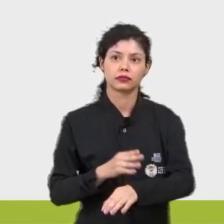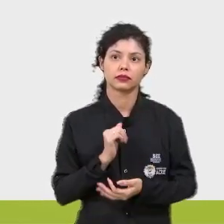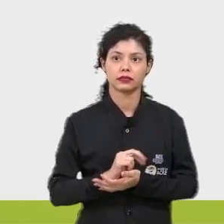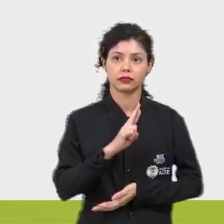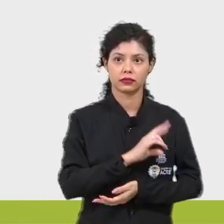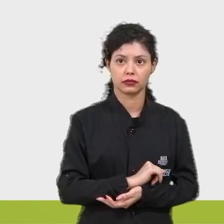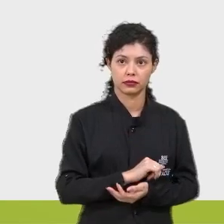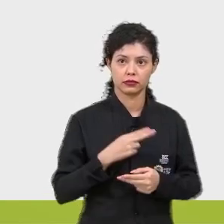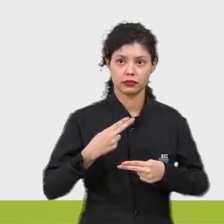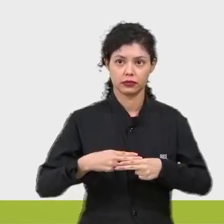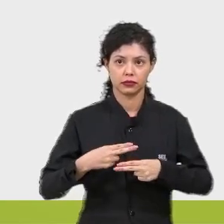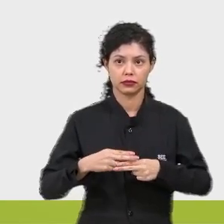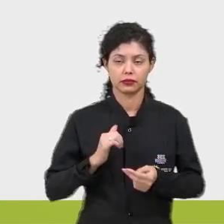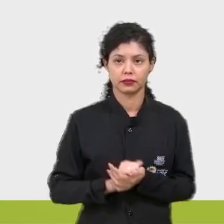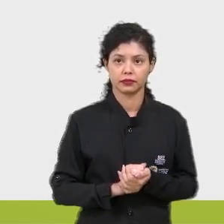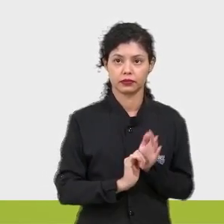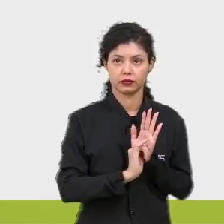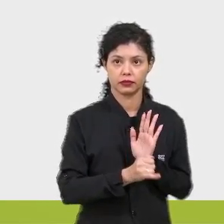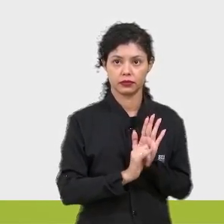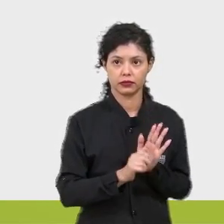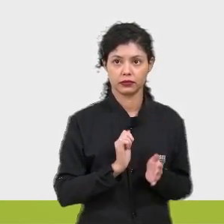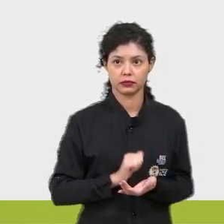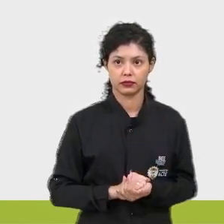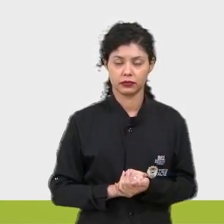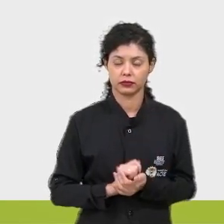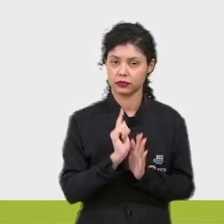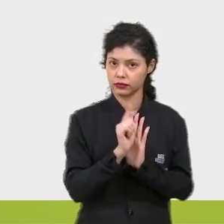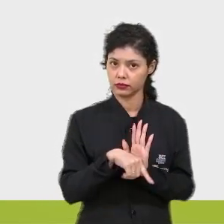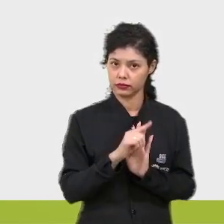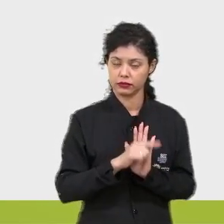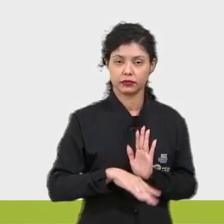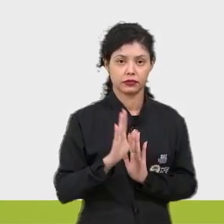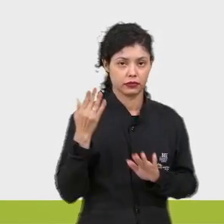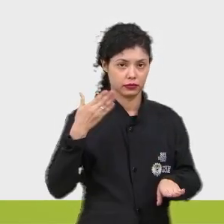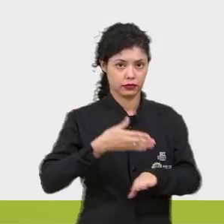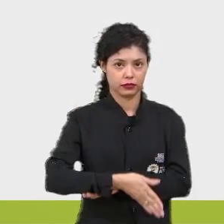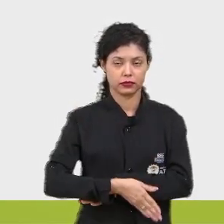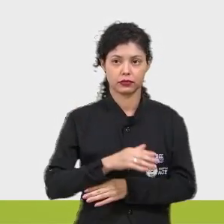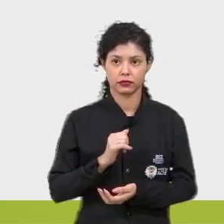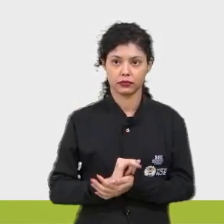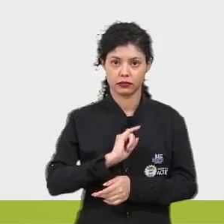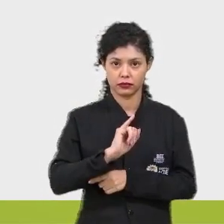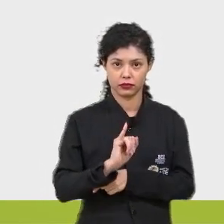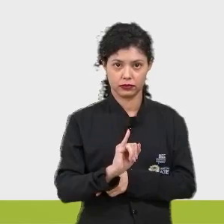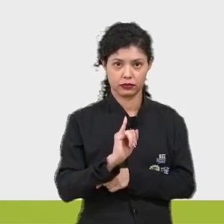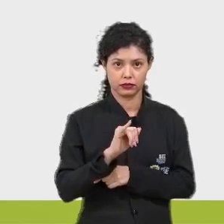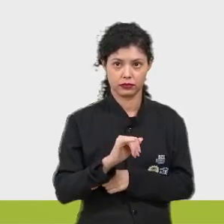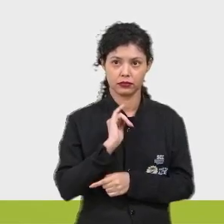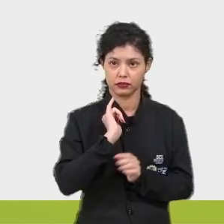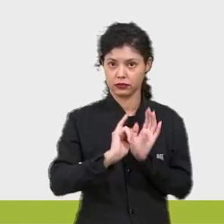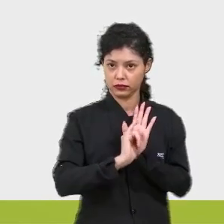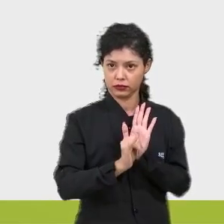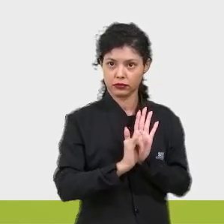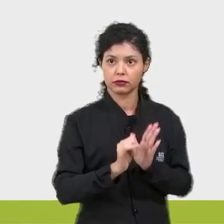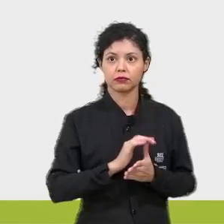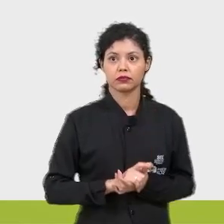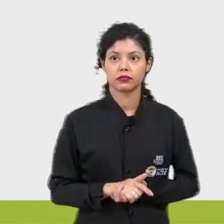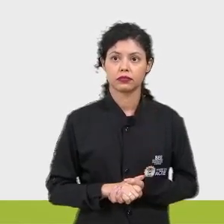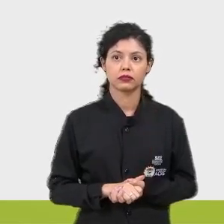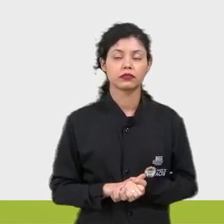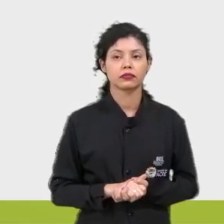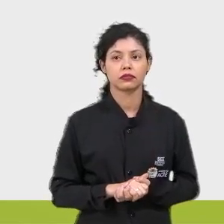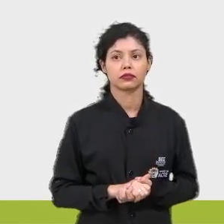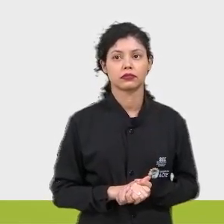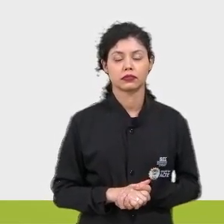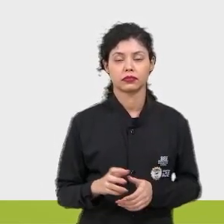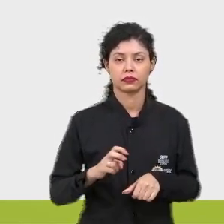romance, novela, crônica, são gêneros dentro da tipologia narrativa, tá bom?